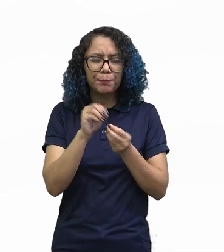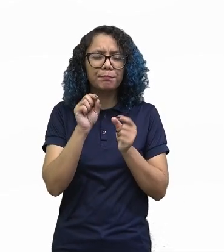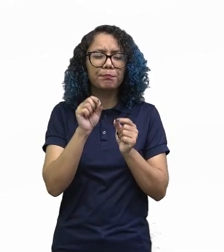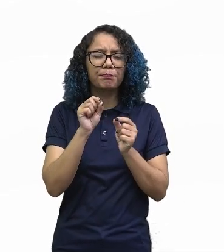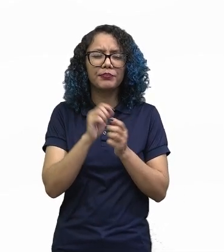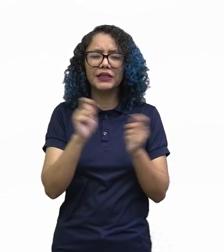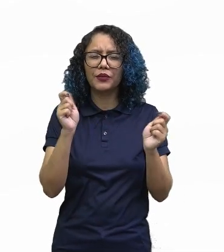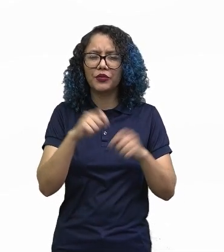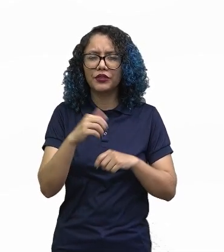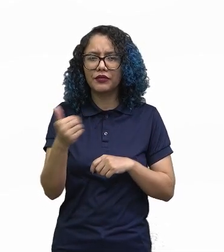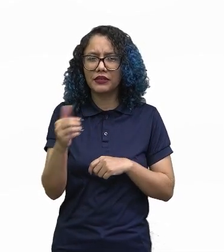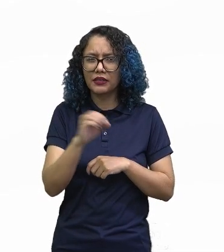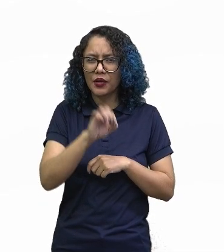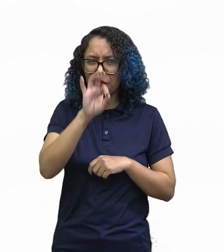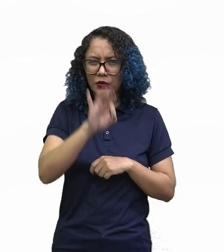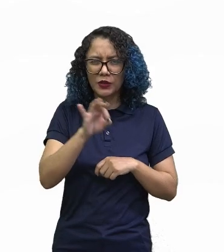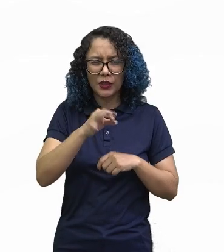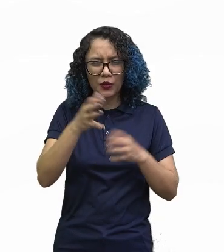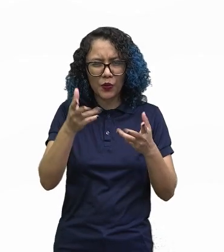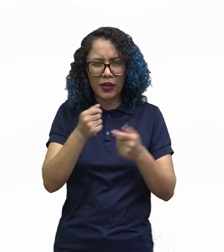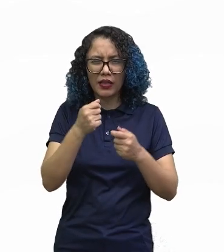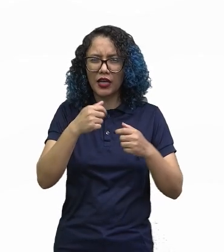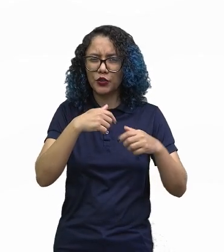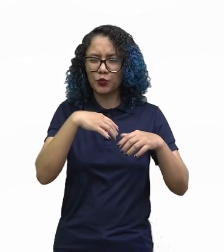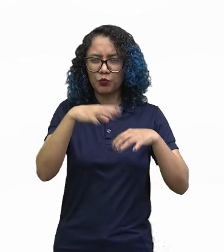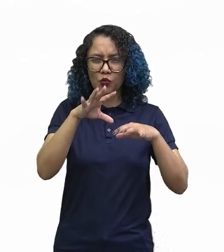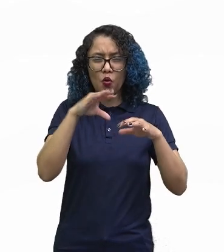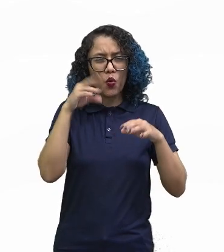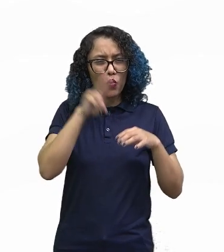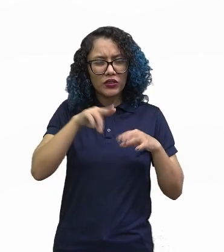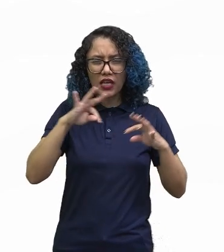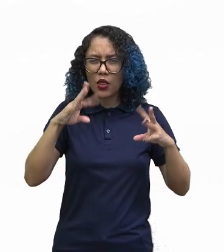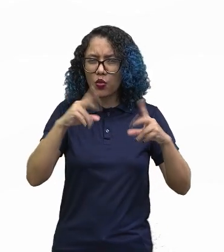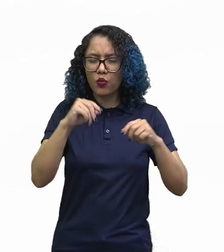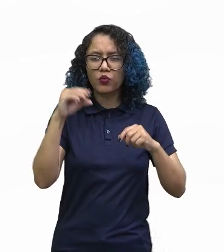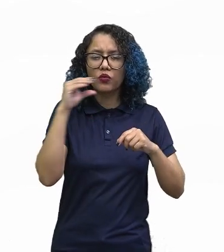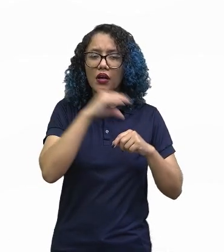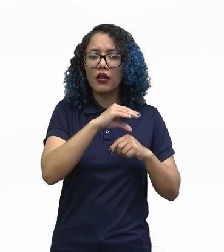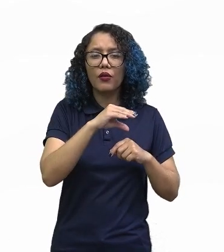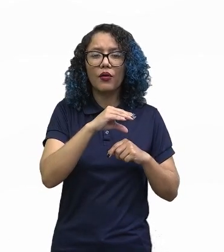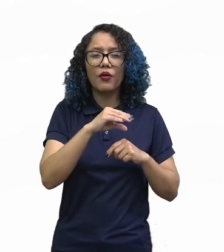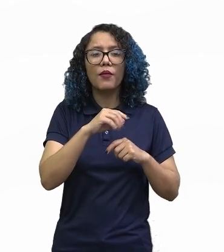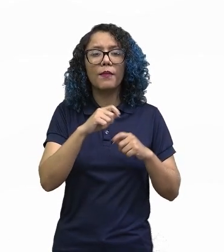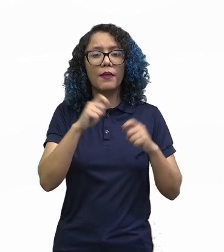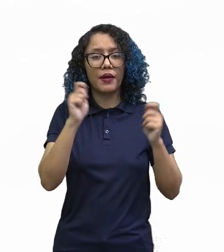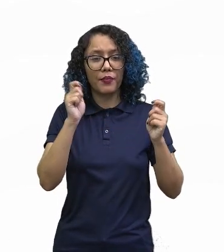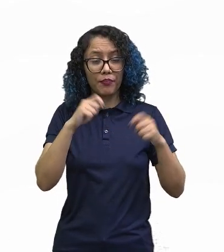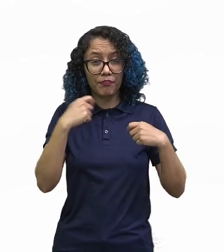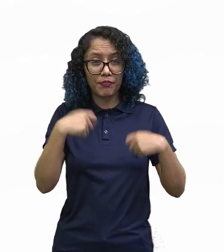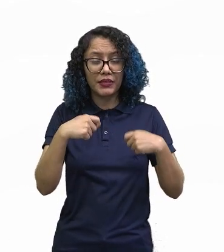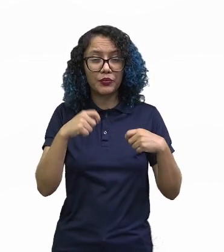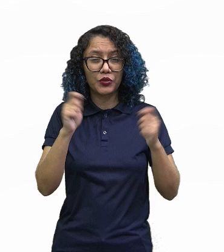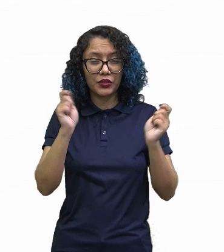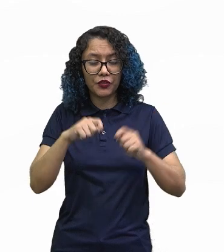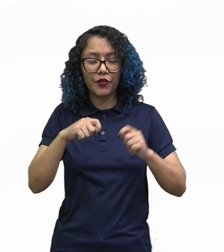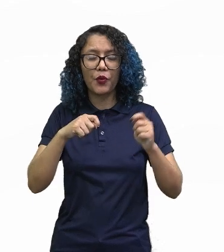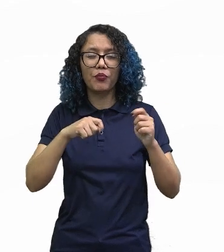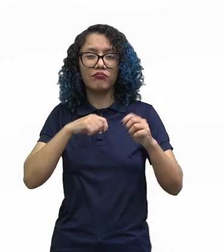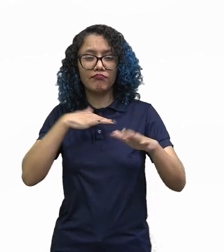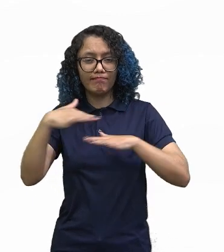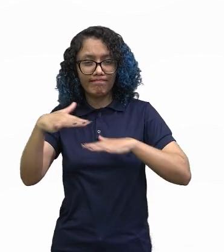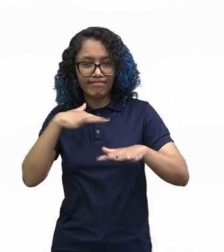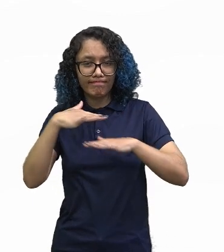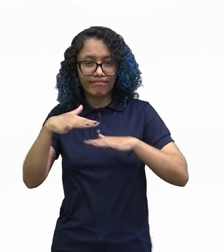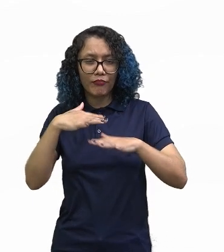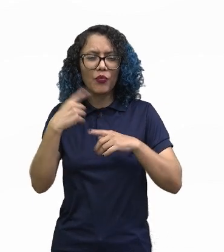para que haja 100% de rendimento, todo o calor vindo da fonte de aquecimento deverá ser transformado em trabalho, pois a temperatura